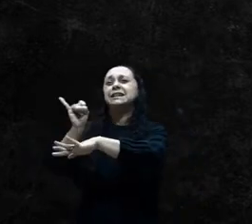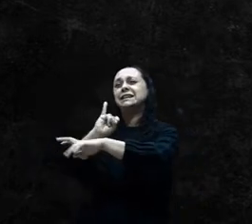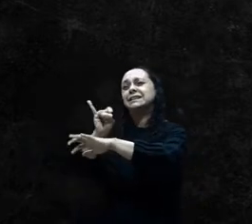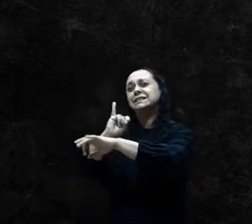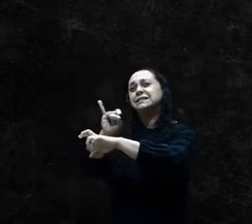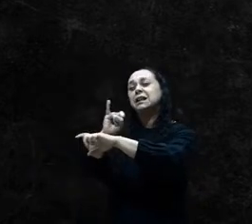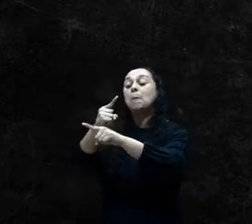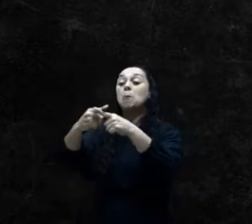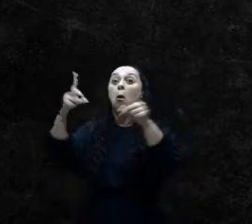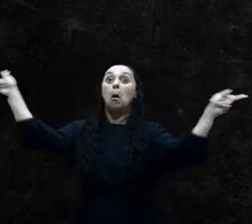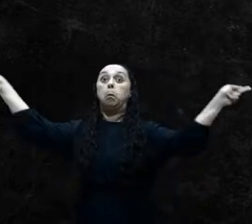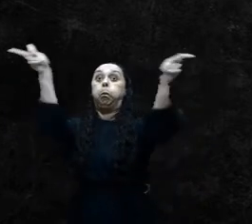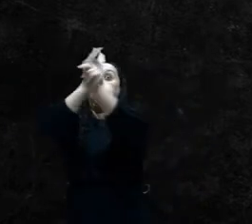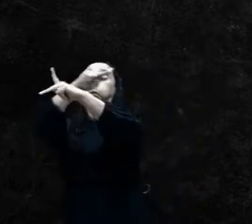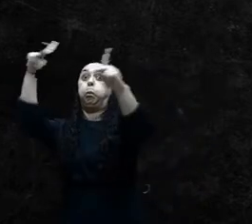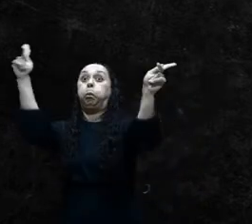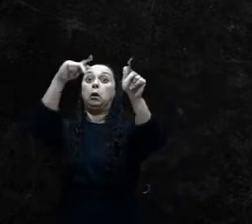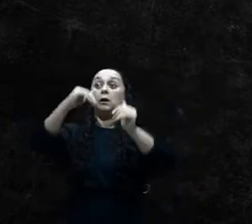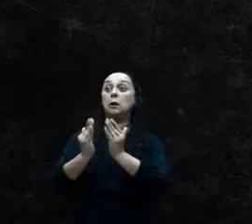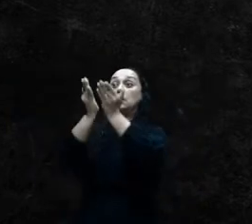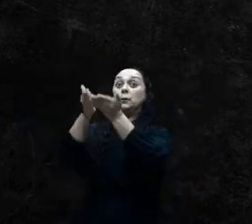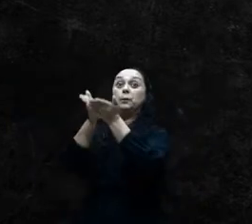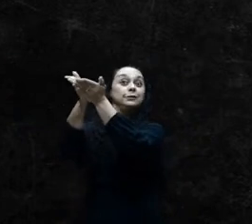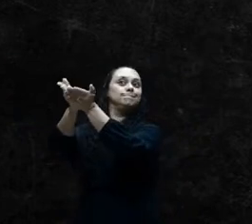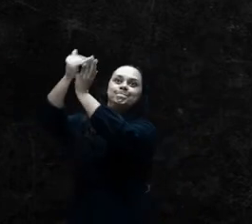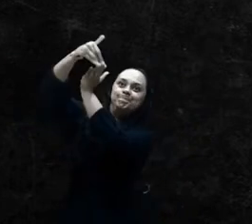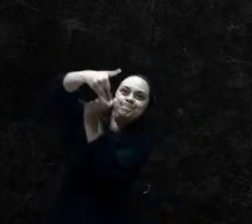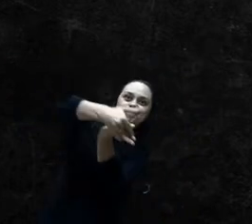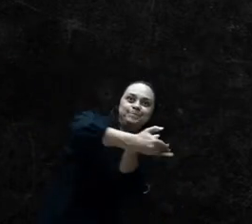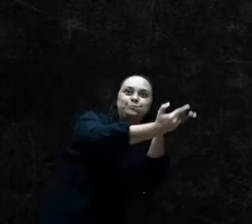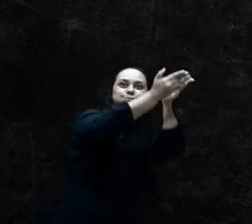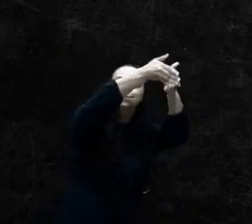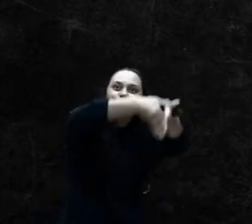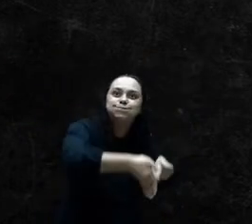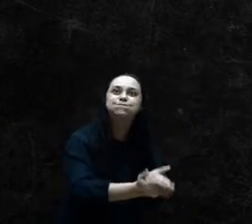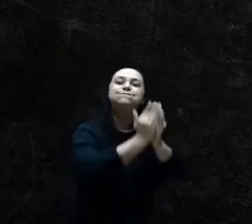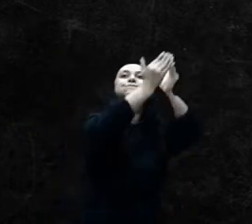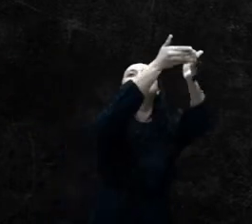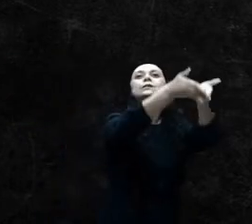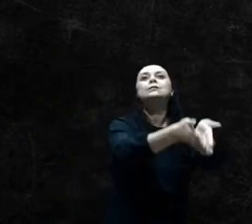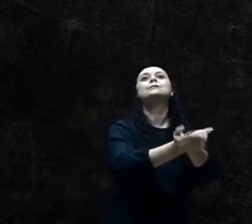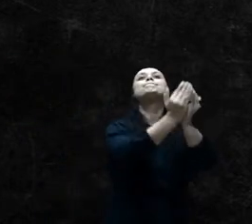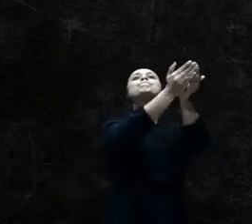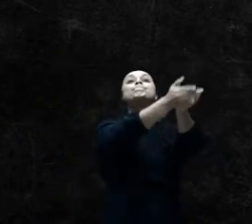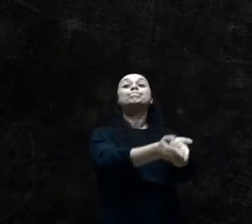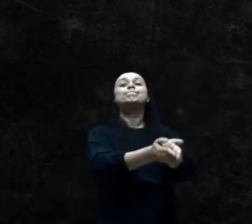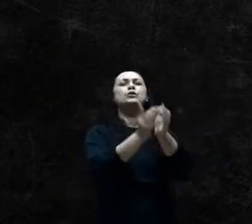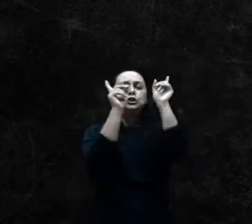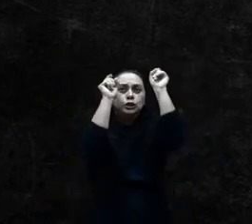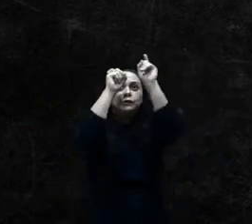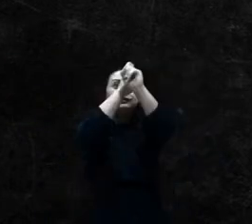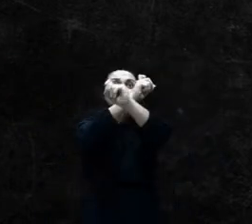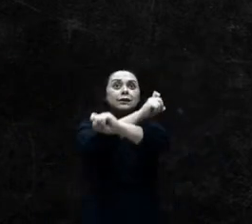contrário navegamos ao abrigo de Creta na altura de salmona camos a ilha